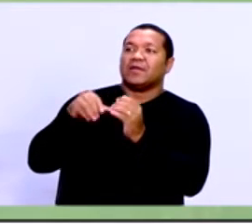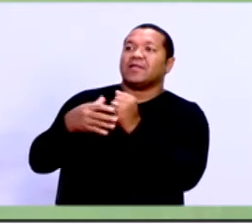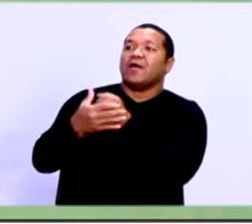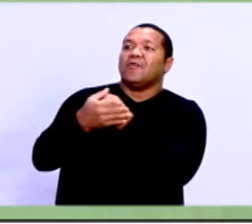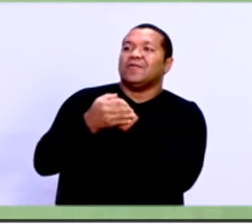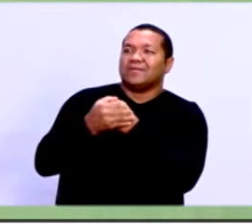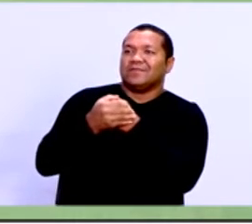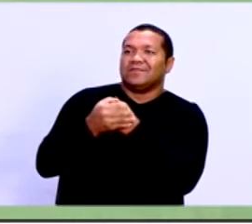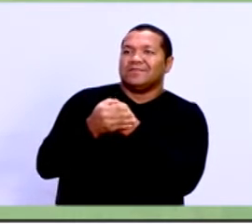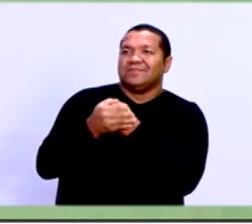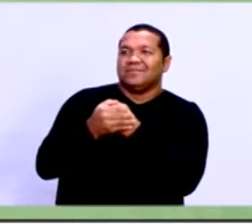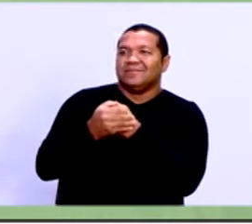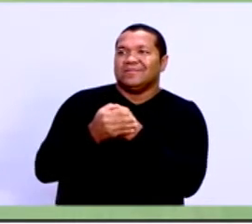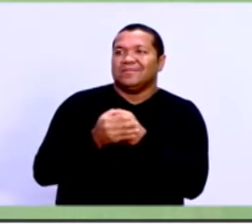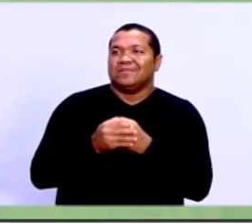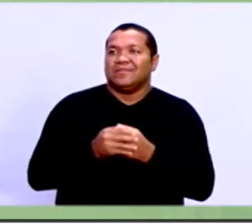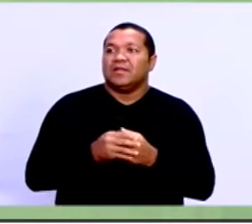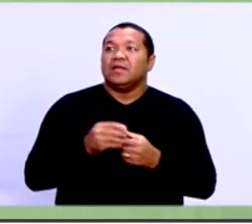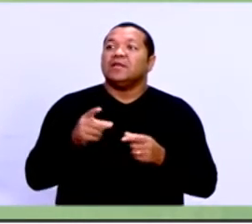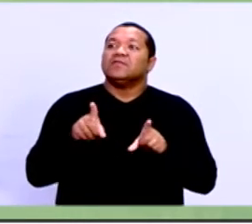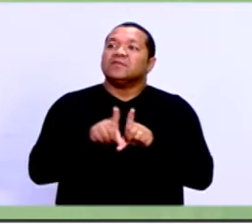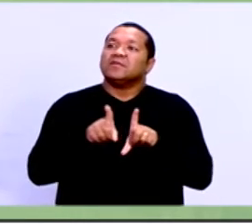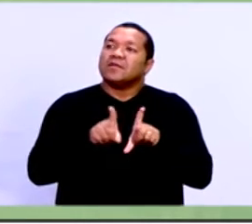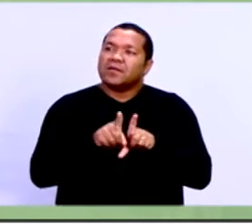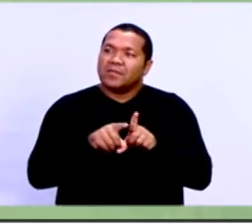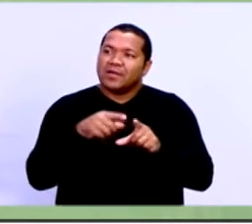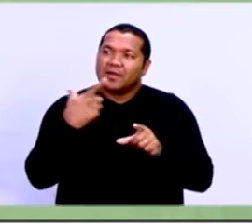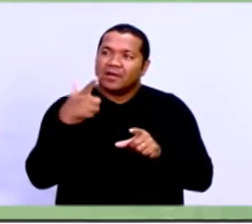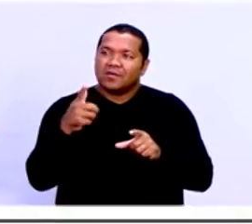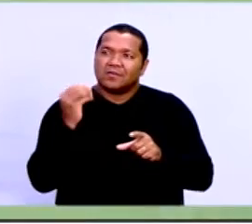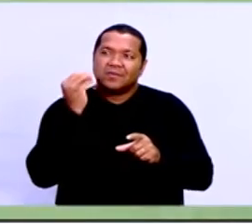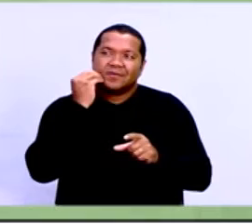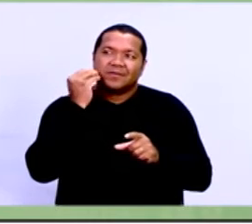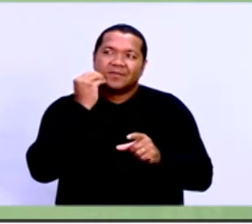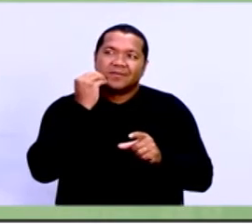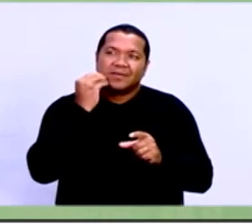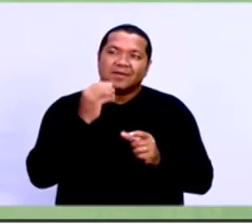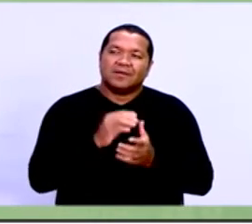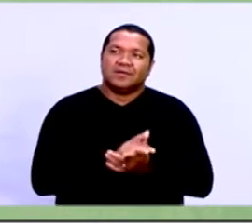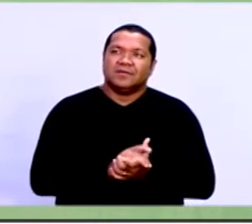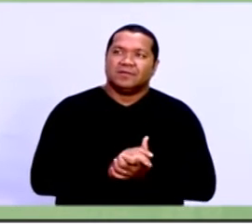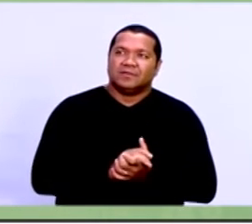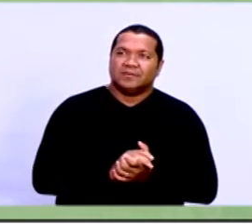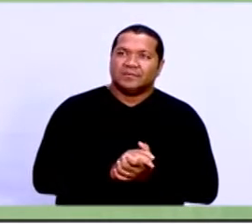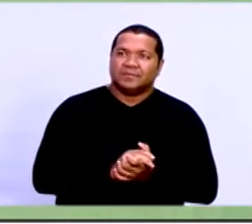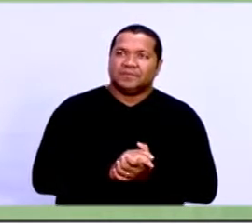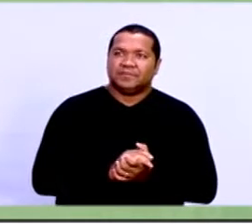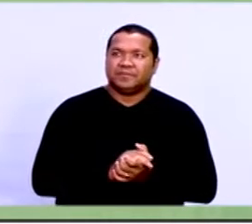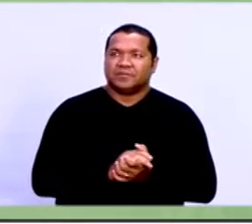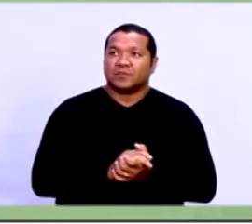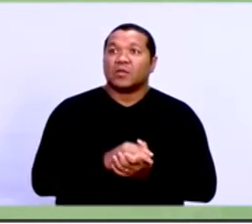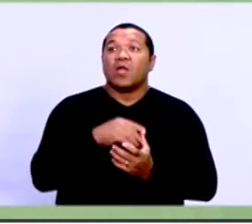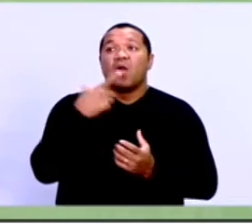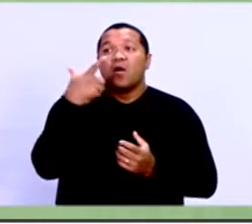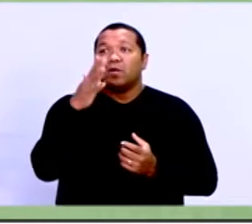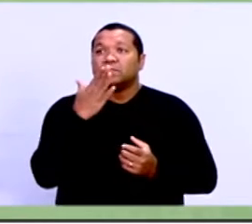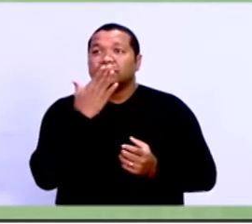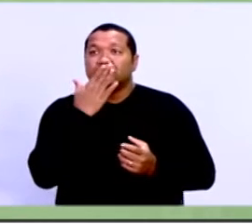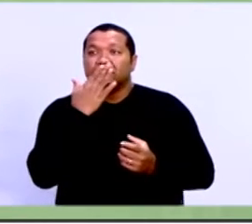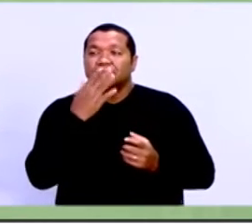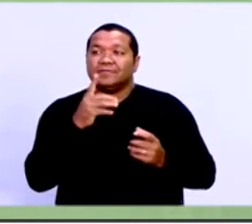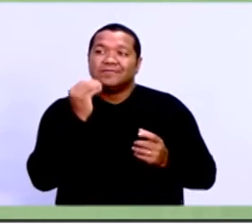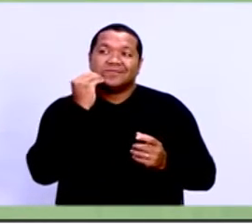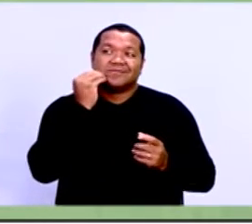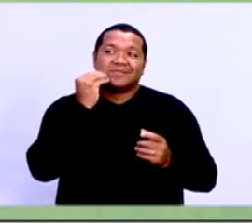comparado a um resultado esperado previamente conhecido há outro tipo de teste dentro dos ambientes